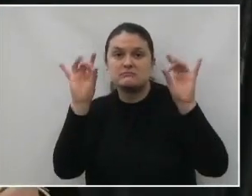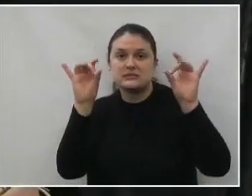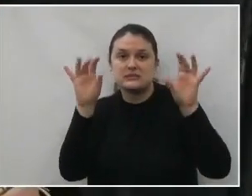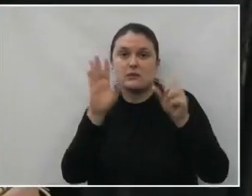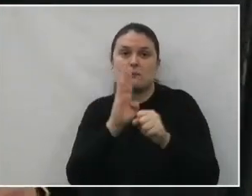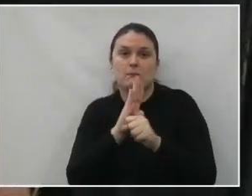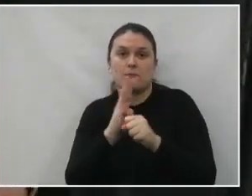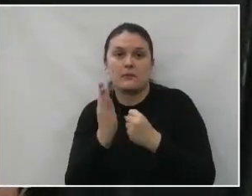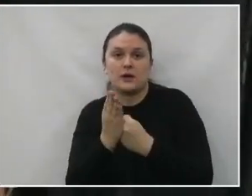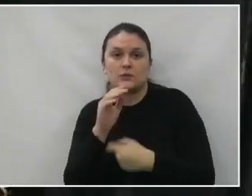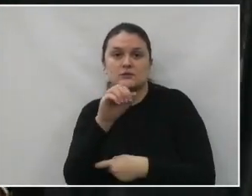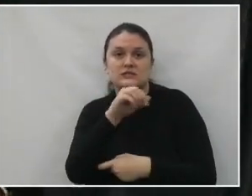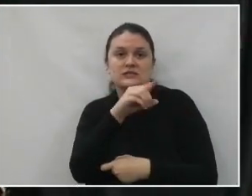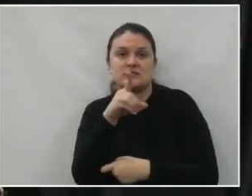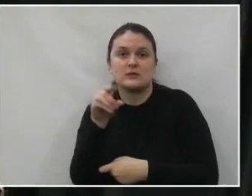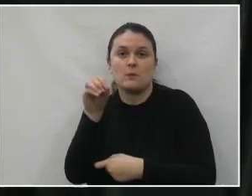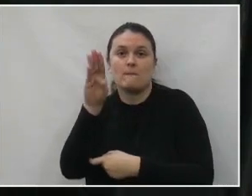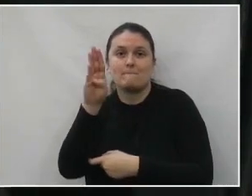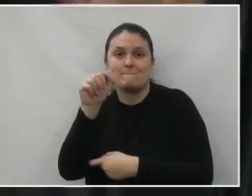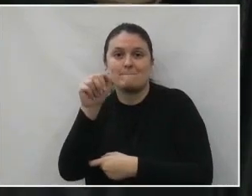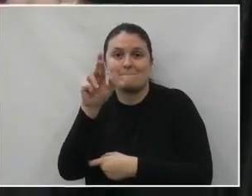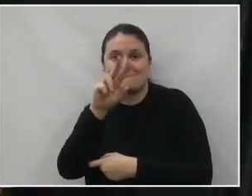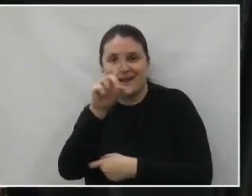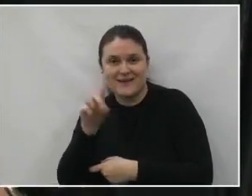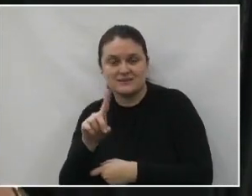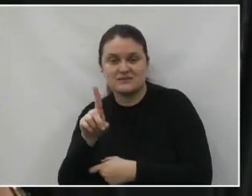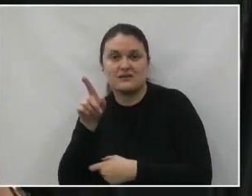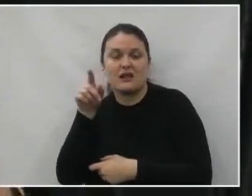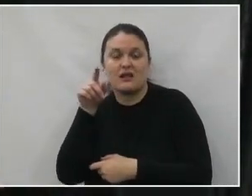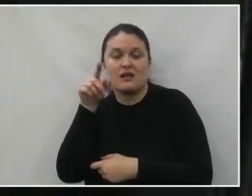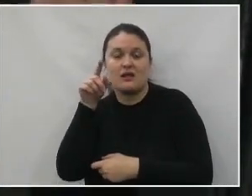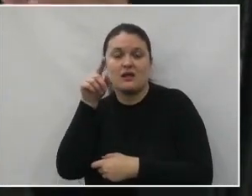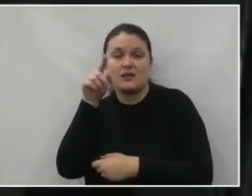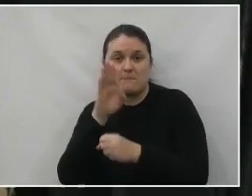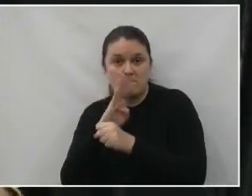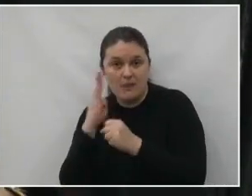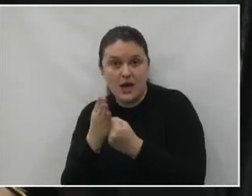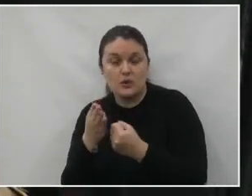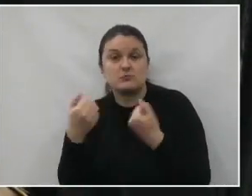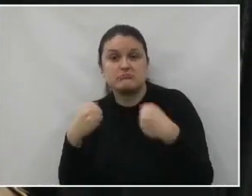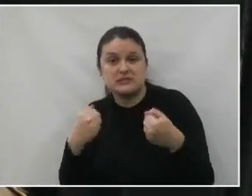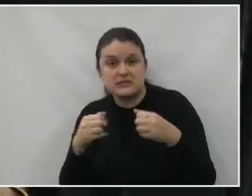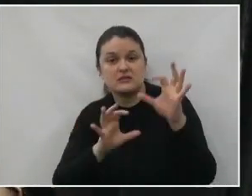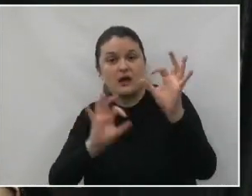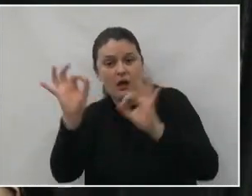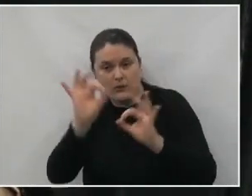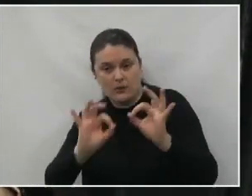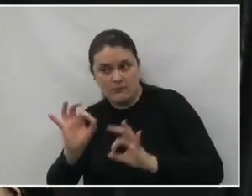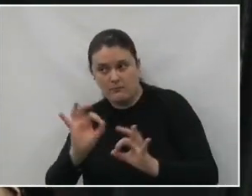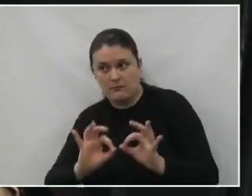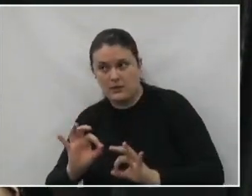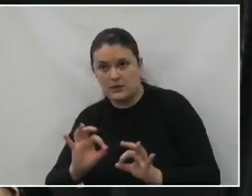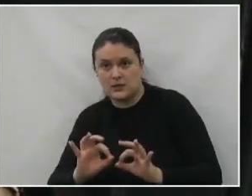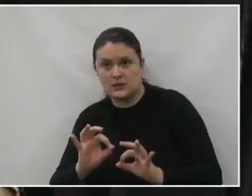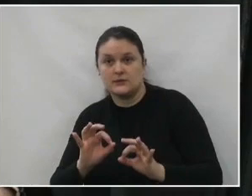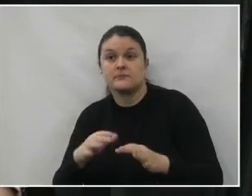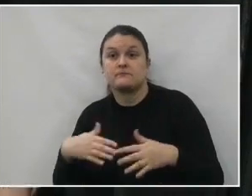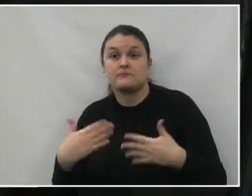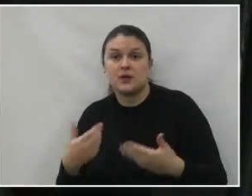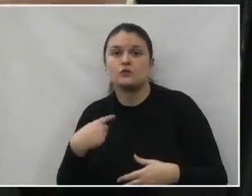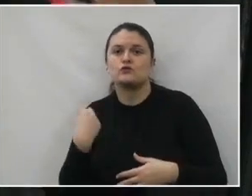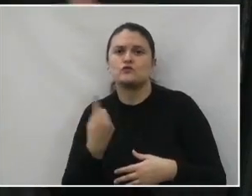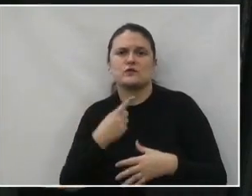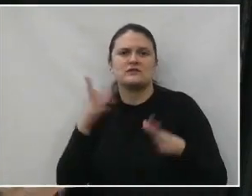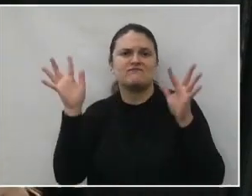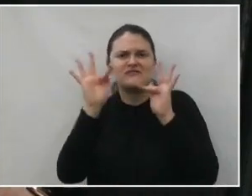Brás, que eu estive lá também e está precisando dar uma ajeitadinha lá, né? Então, a gente fica feliz